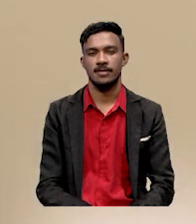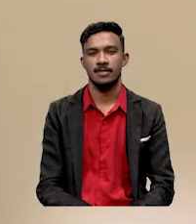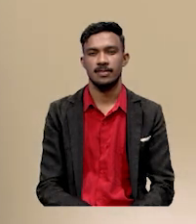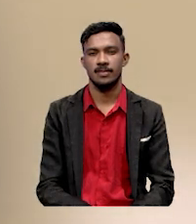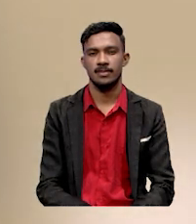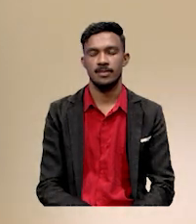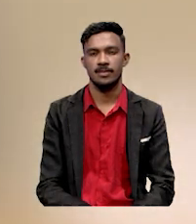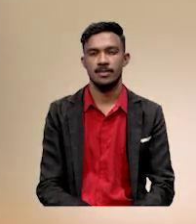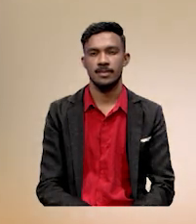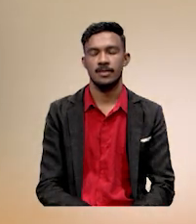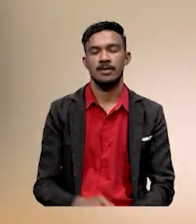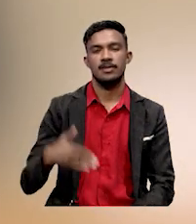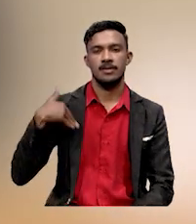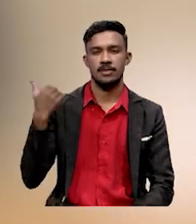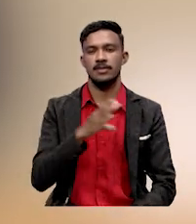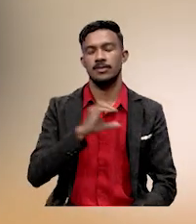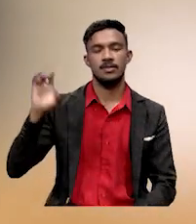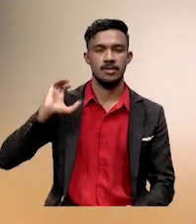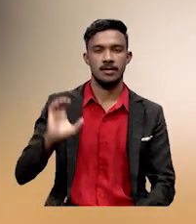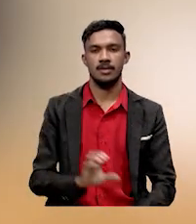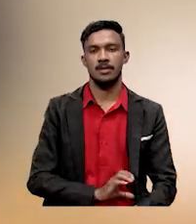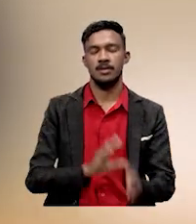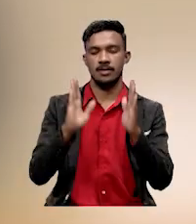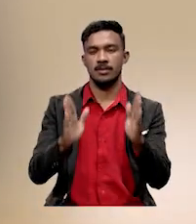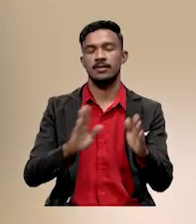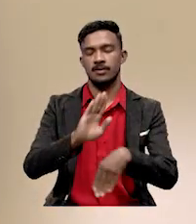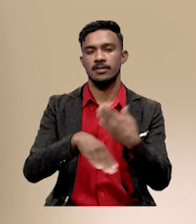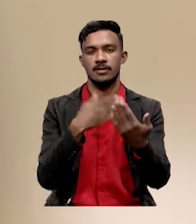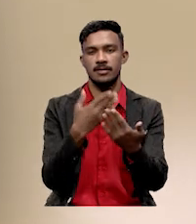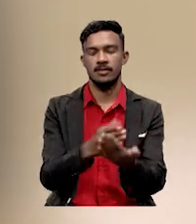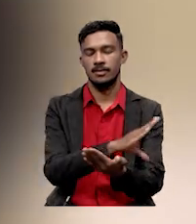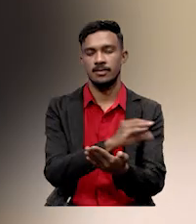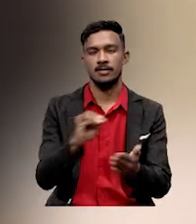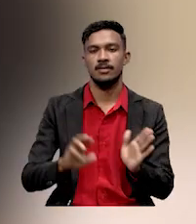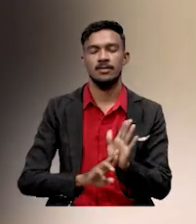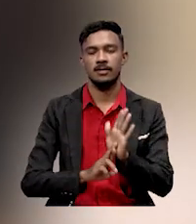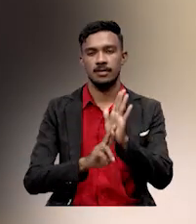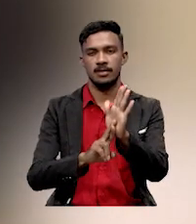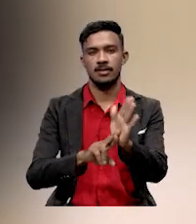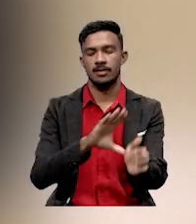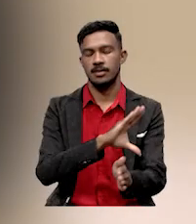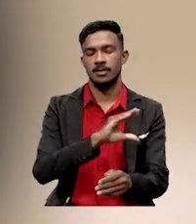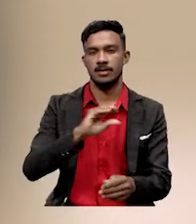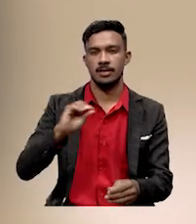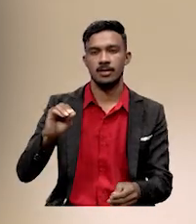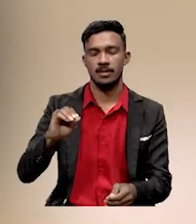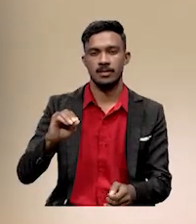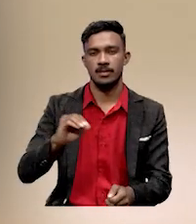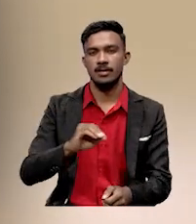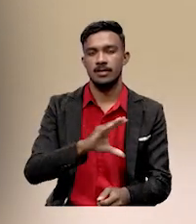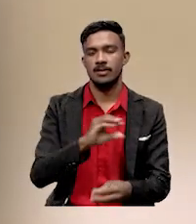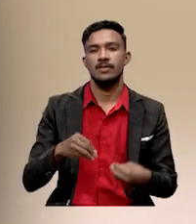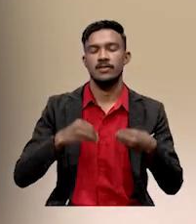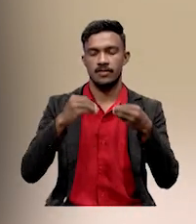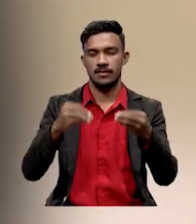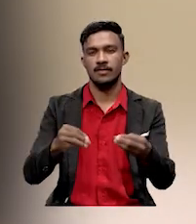Jovens, sobretudo crianças, hoje apreciei muito, eu nunca pensei que